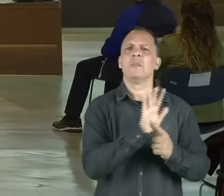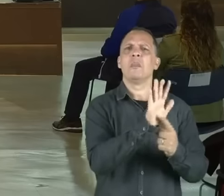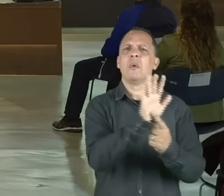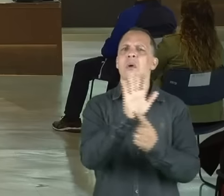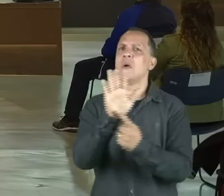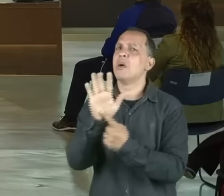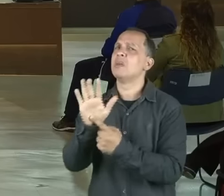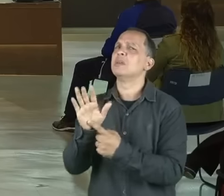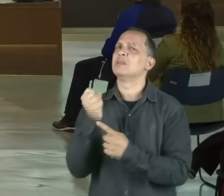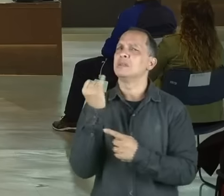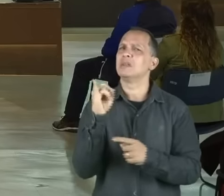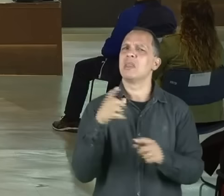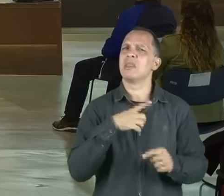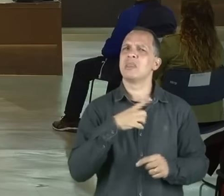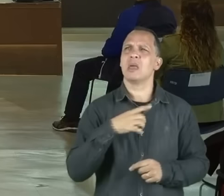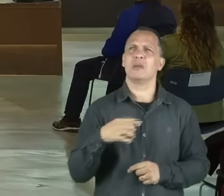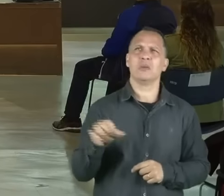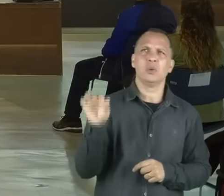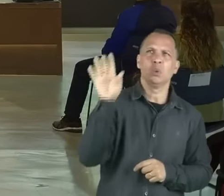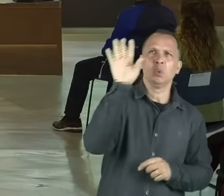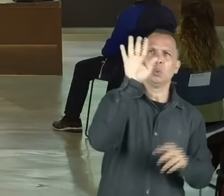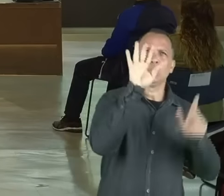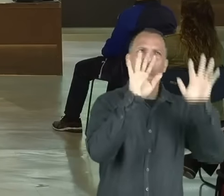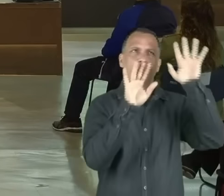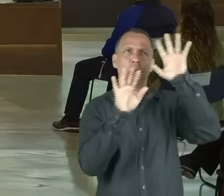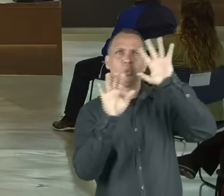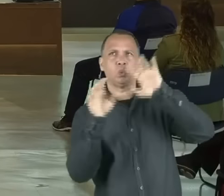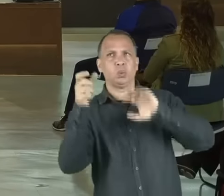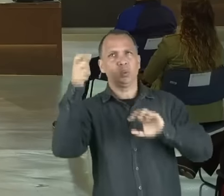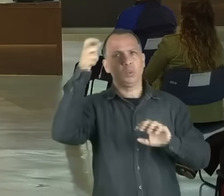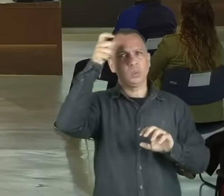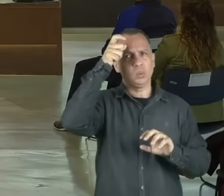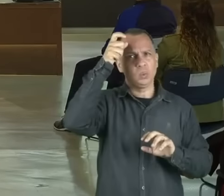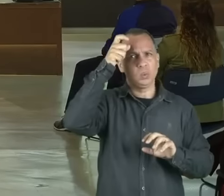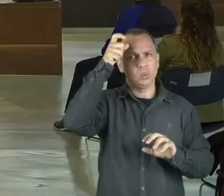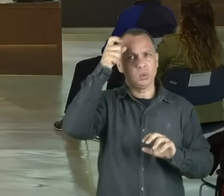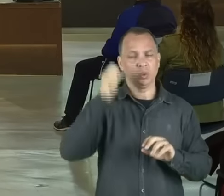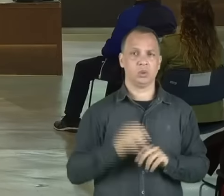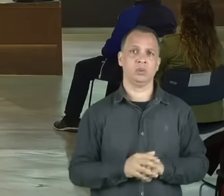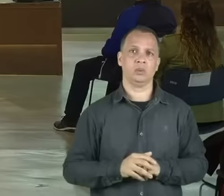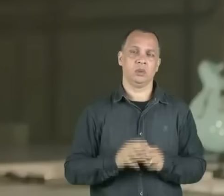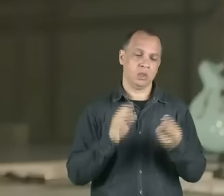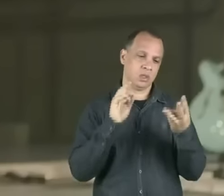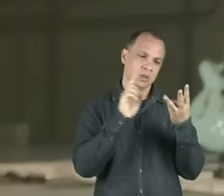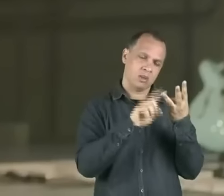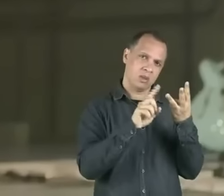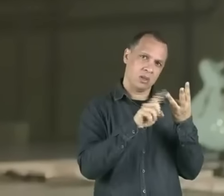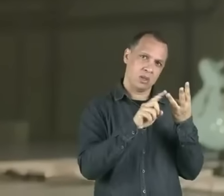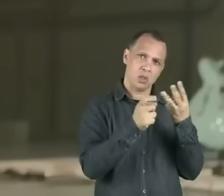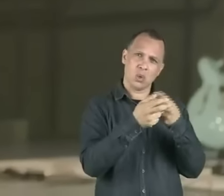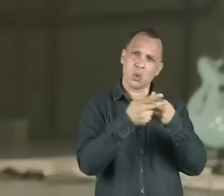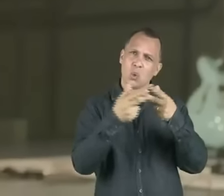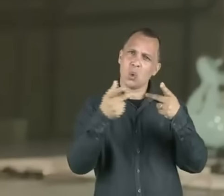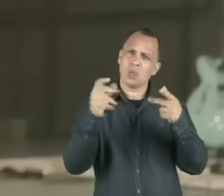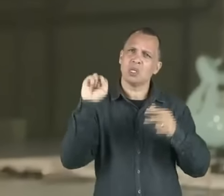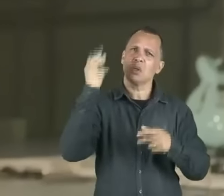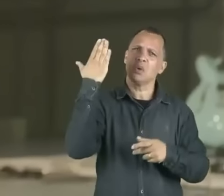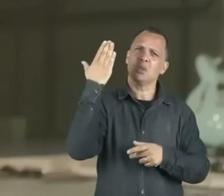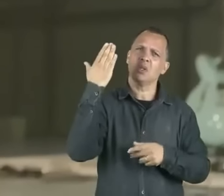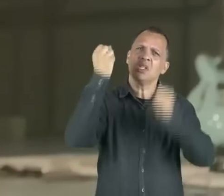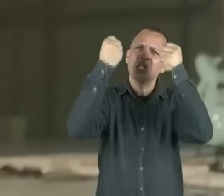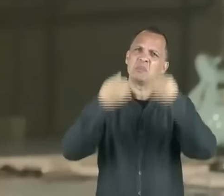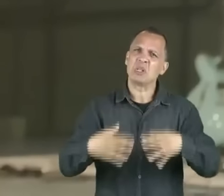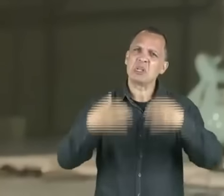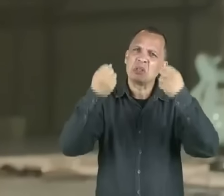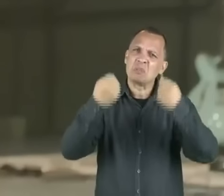atuação eu explico muita coisa do mundo que sem isso eu não explico É né faz sentido também